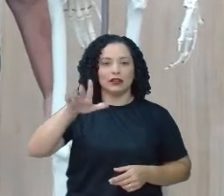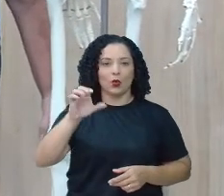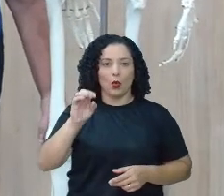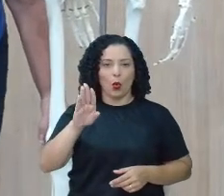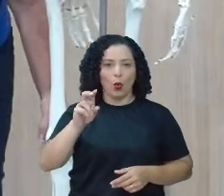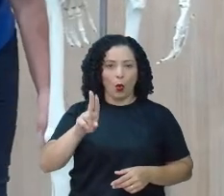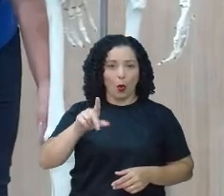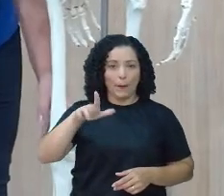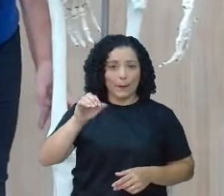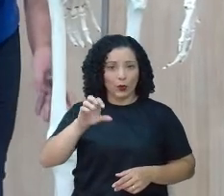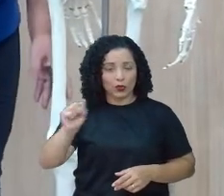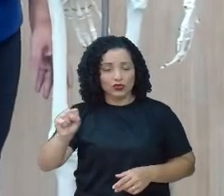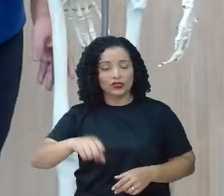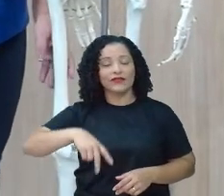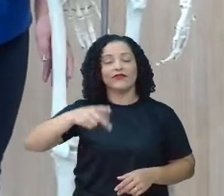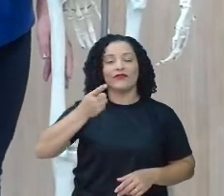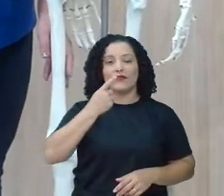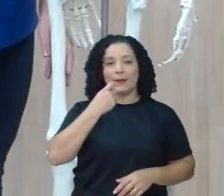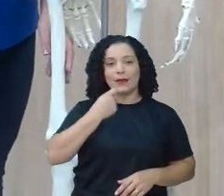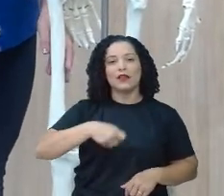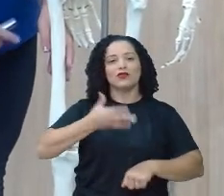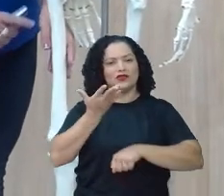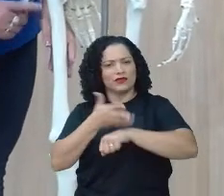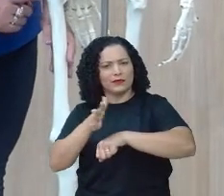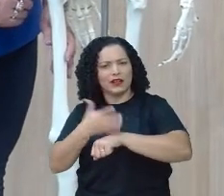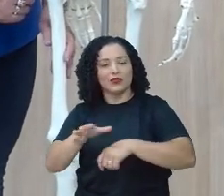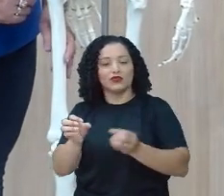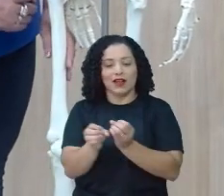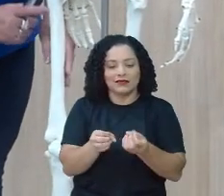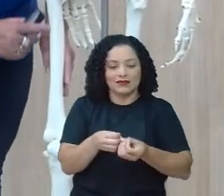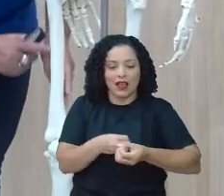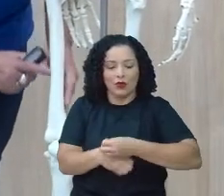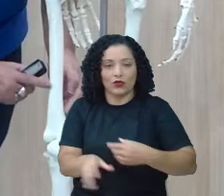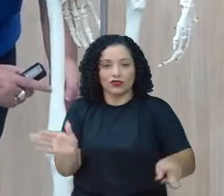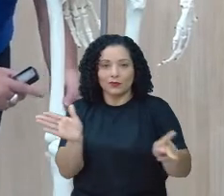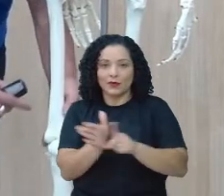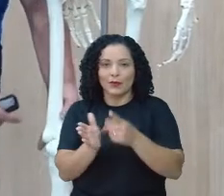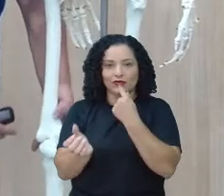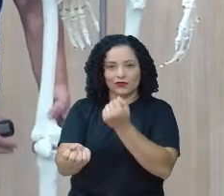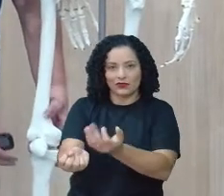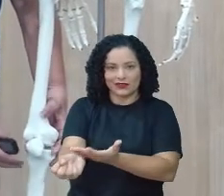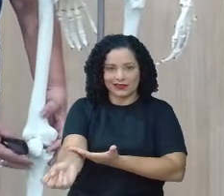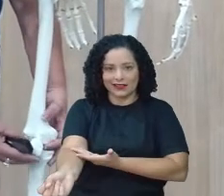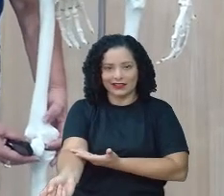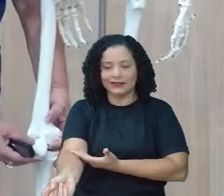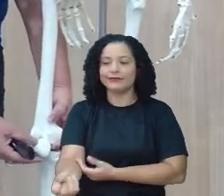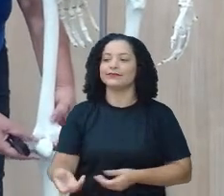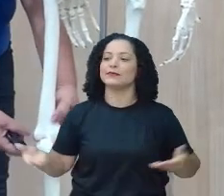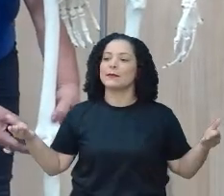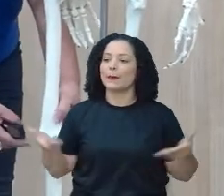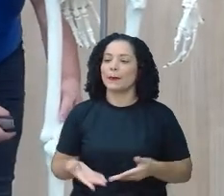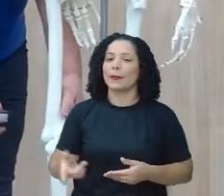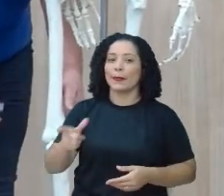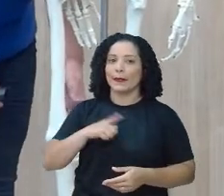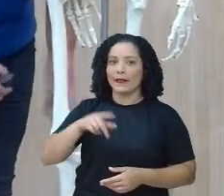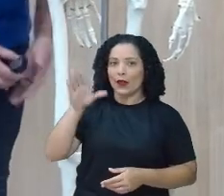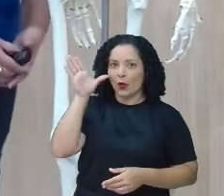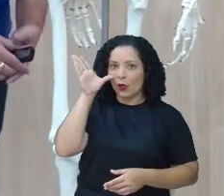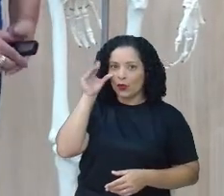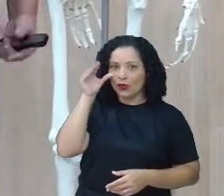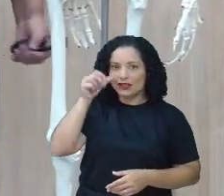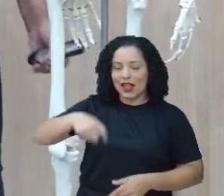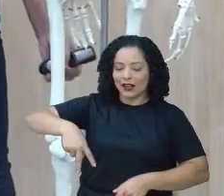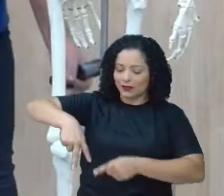vermelhos, os brancos e as plaquetas, ou seja, as células sanguíneas. Então, aqui eu tenho uma curiosidade, é a questão, deixa eu ver